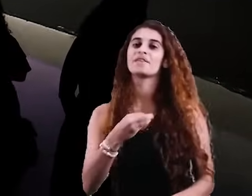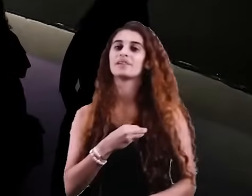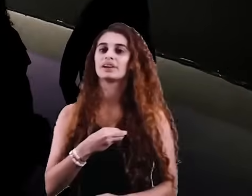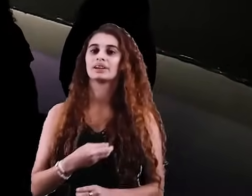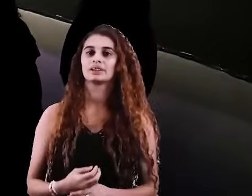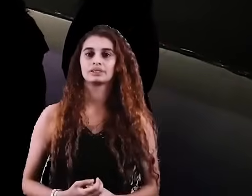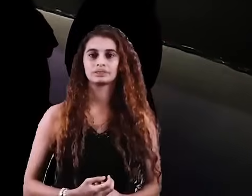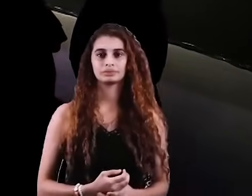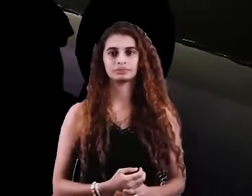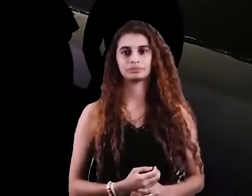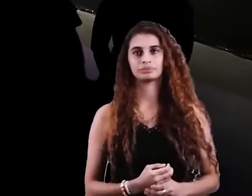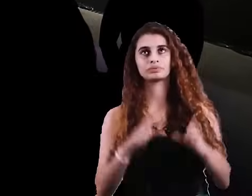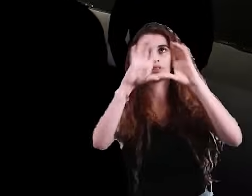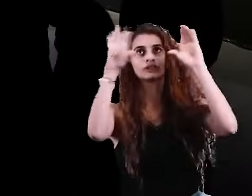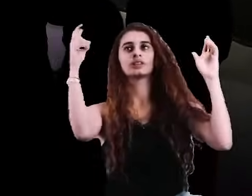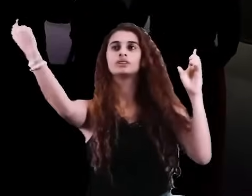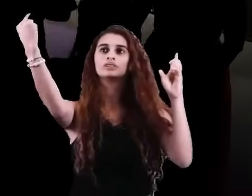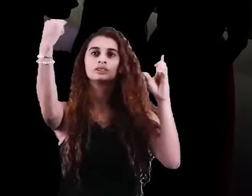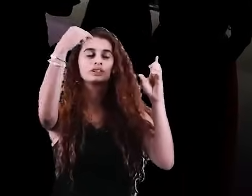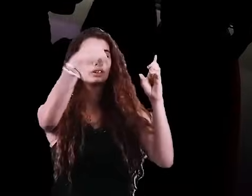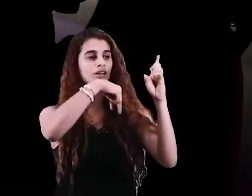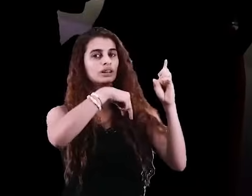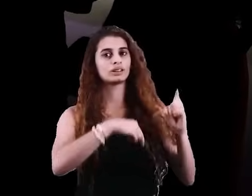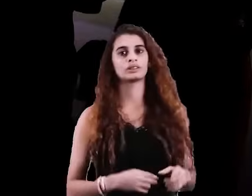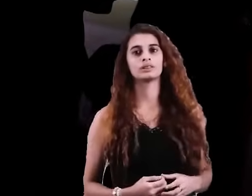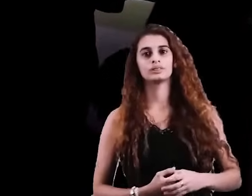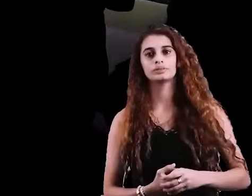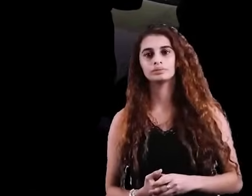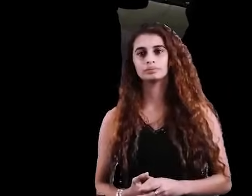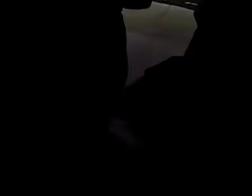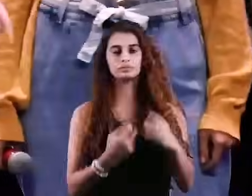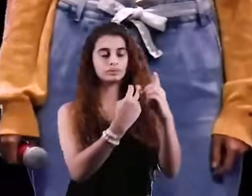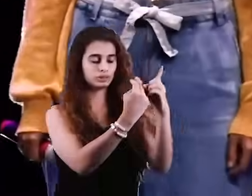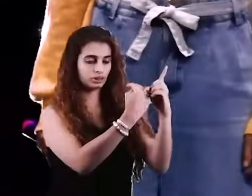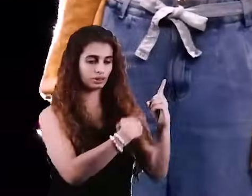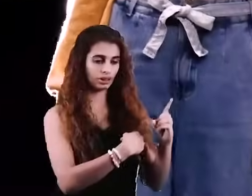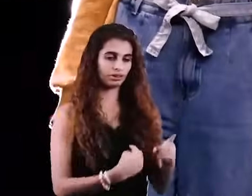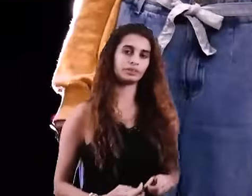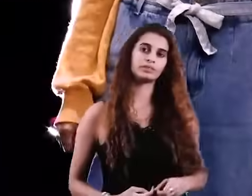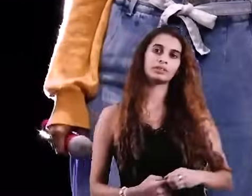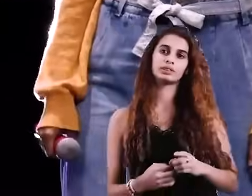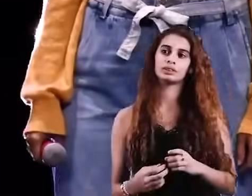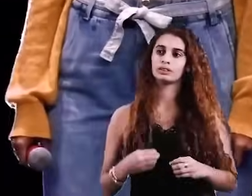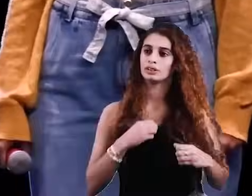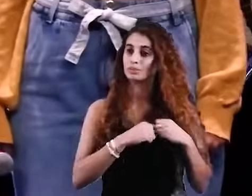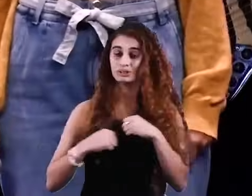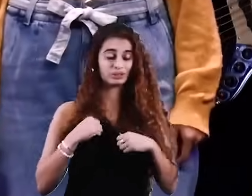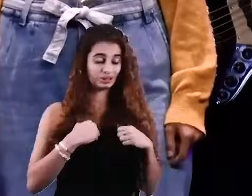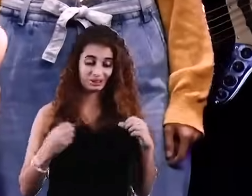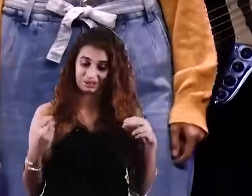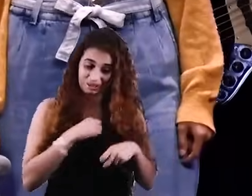Do céu, Deus tem que olhar pra gente, não tem que chegar na pau, não. Deus tem que olhar pra gente e ver pessoas descontroladas,